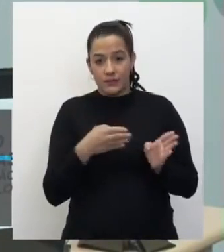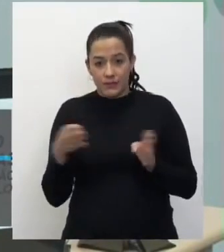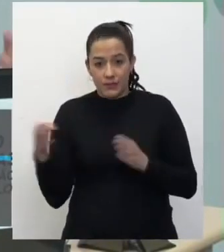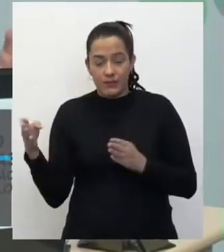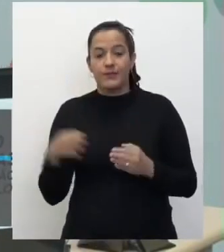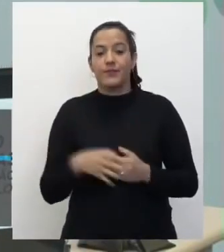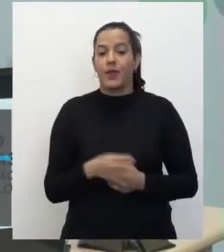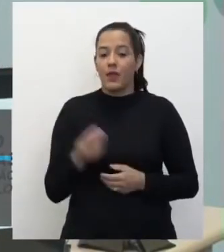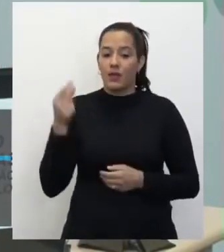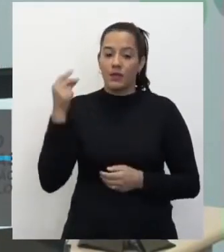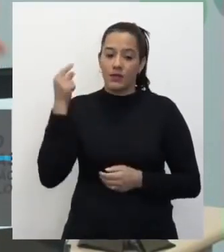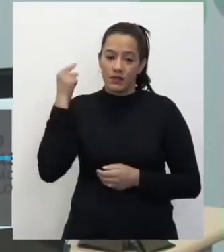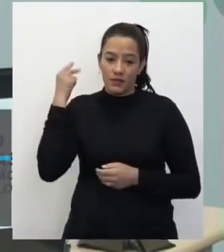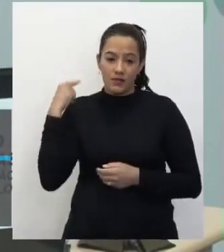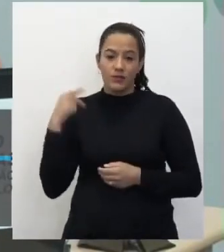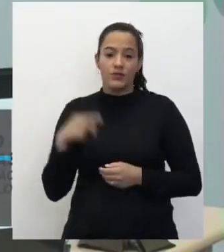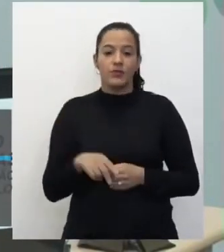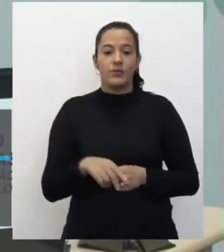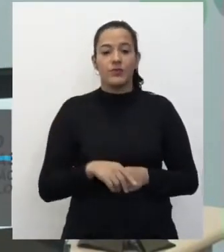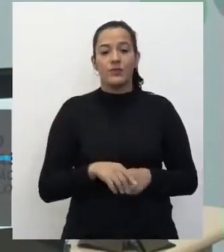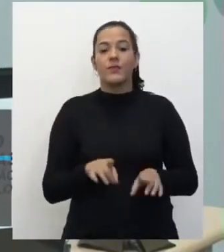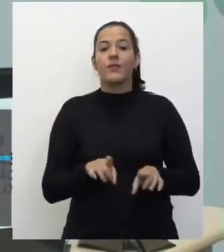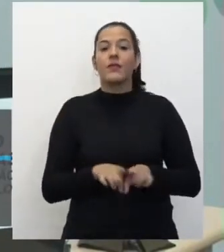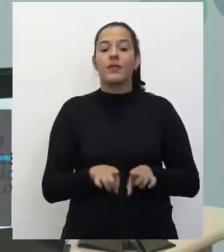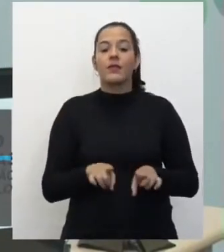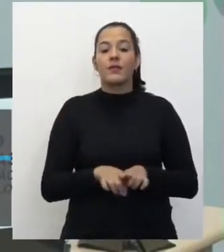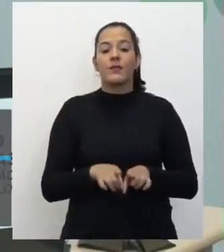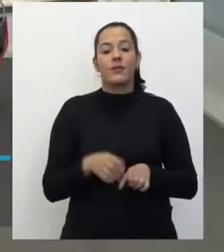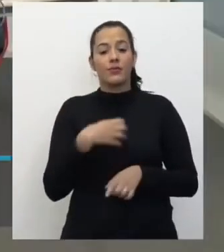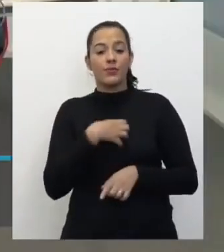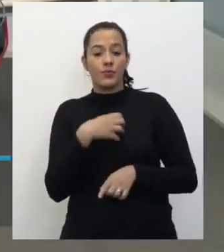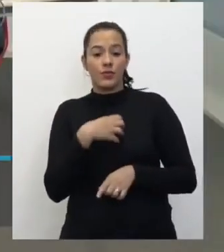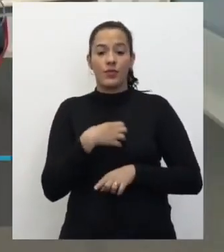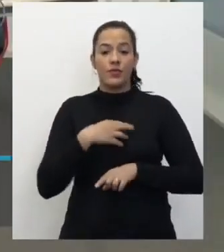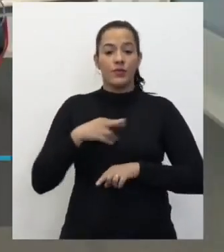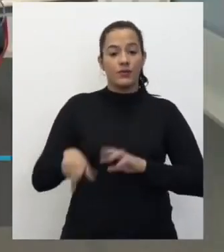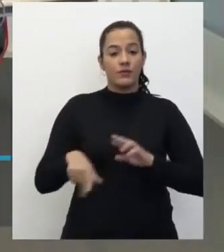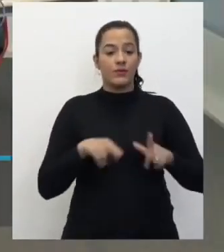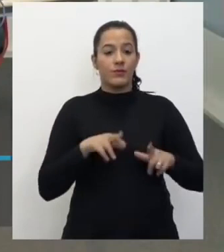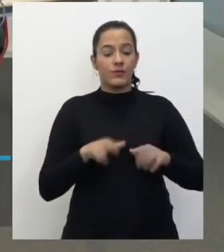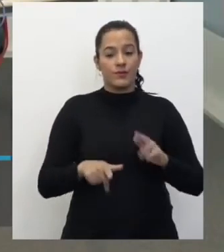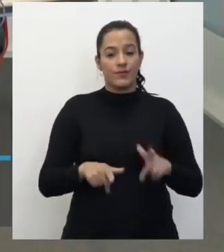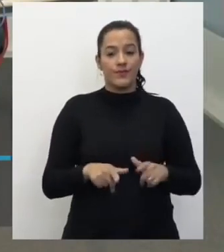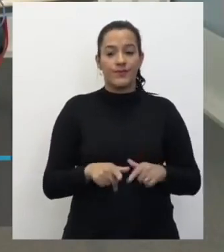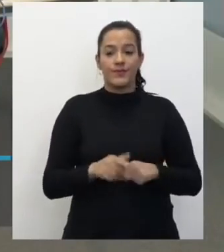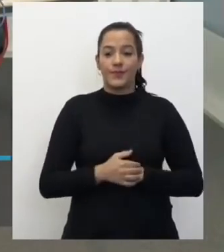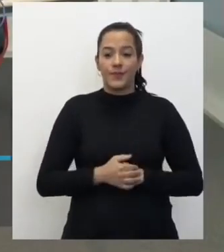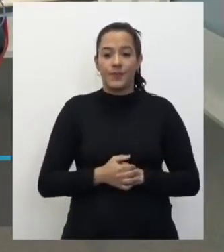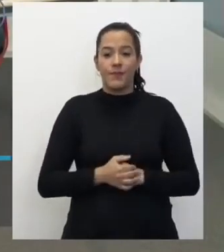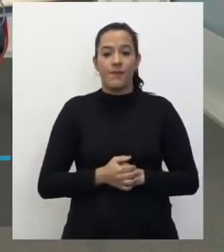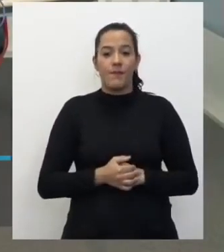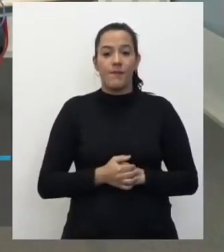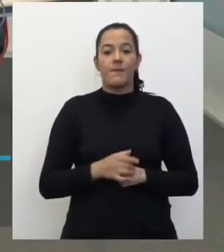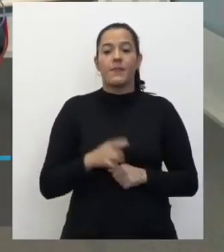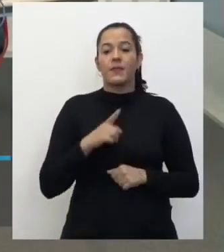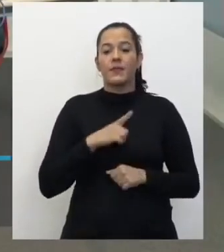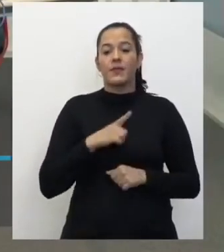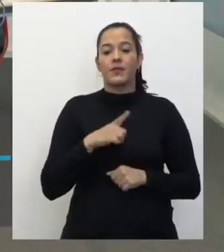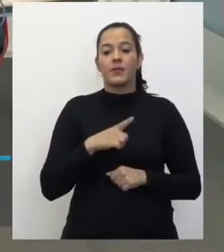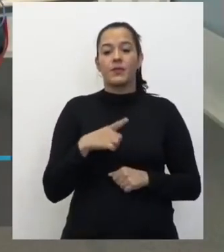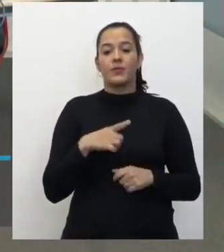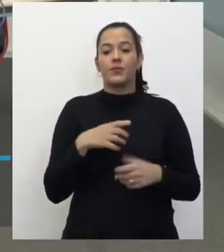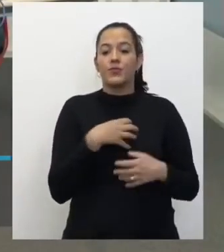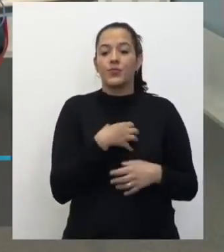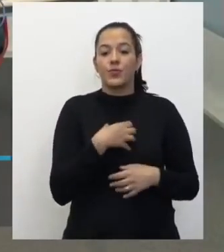né? Então, a cena, o visual já é diferente. Olha, porque tem a questão lá Dani, da telenovela, Shakespeare, das cenas. preciso conhecer mais. Sei